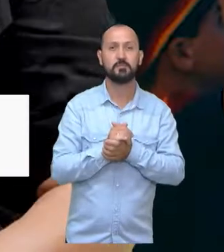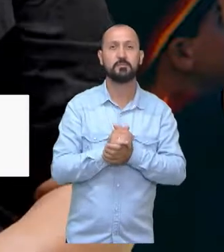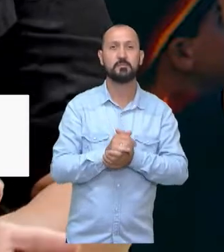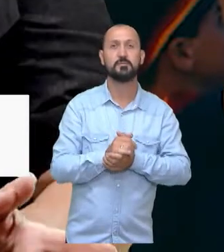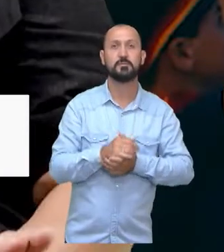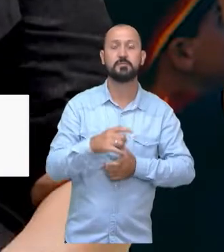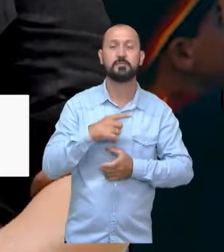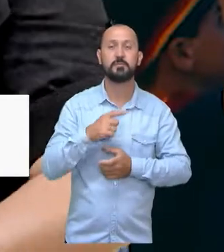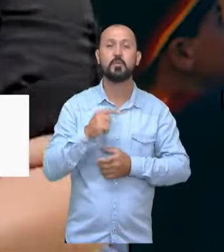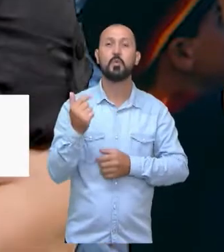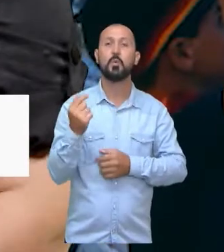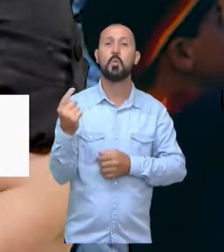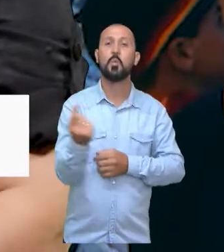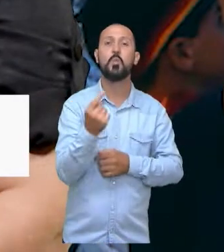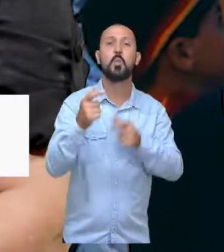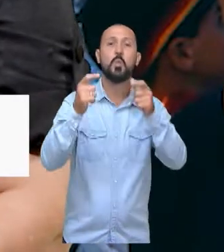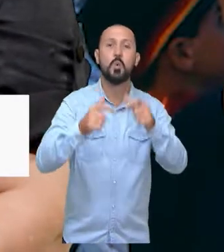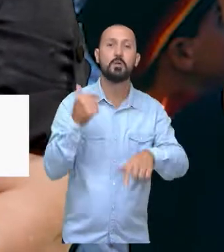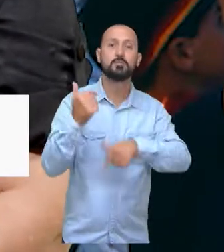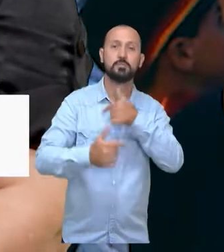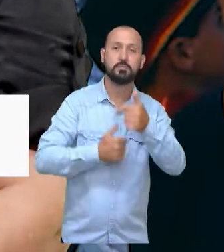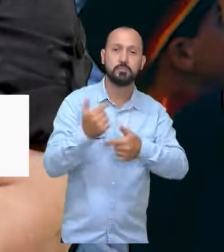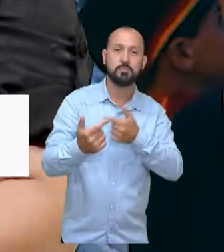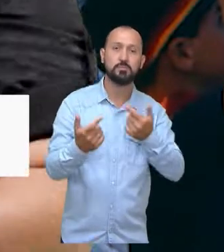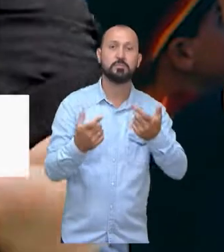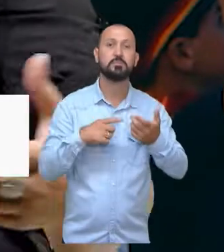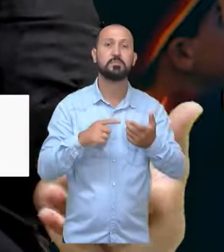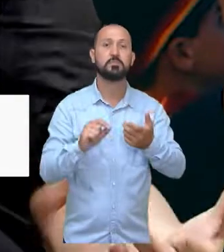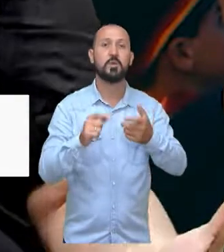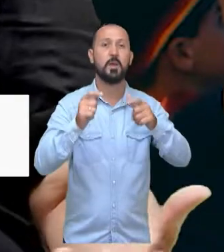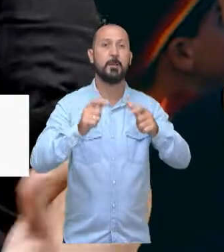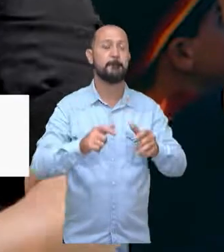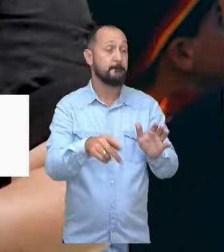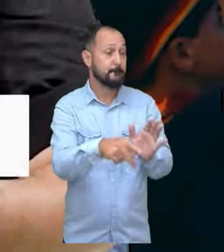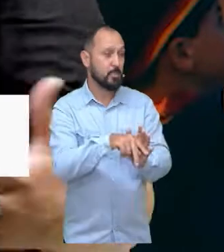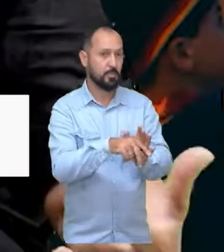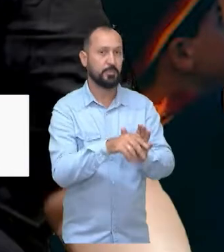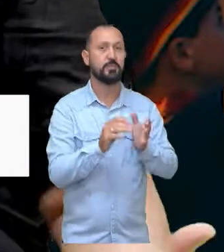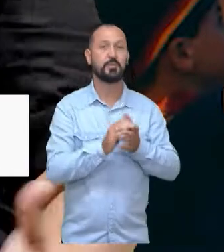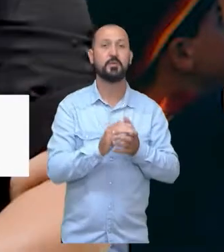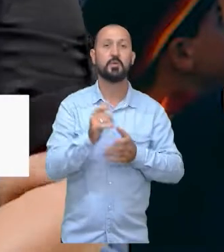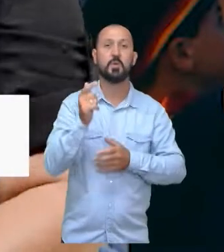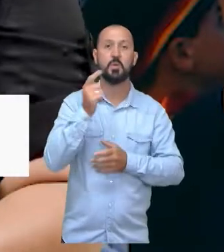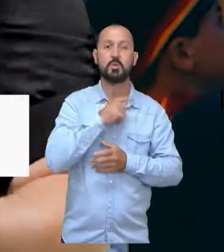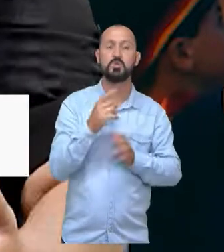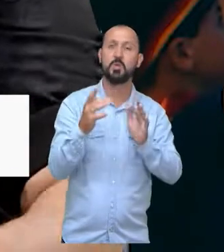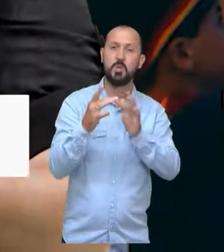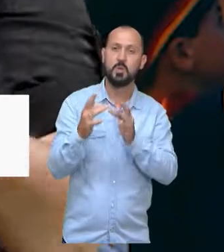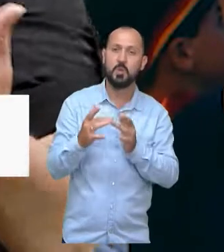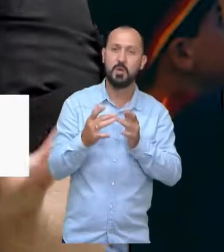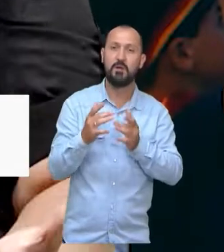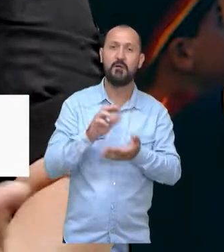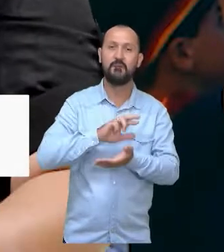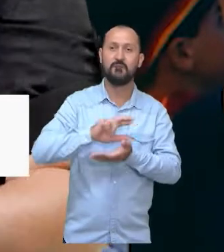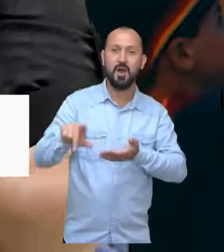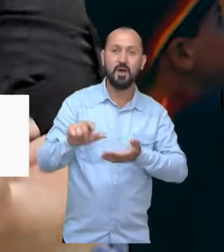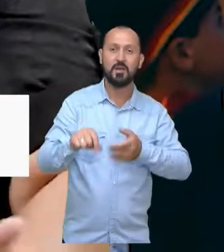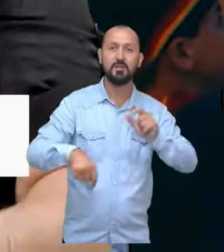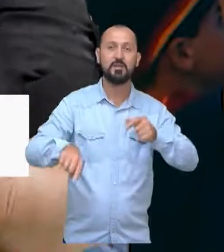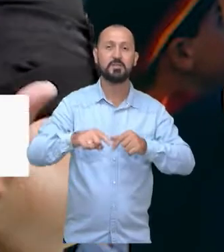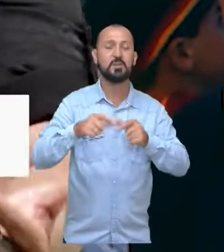lugar de trabalho ou um único espaço, que elas possam ter acesso a outros lugares, né?